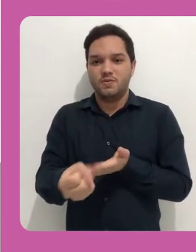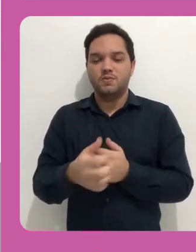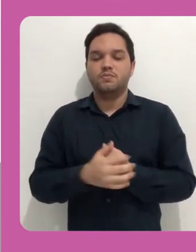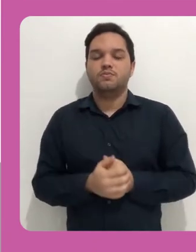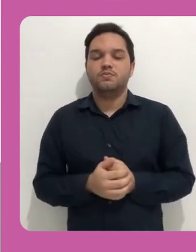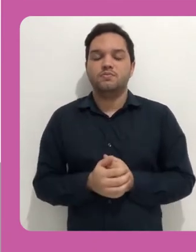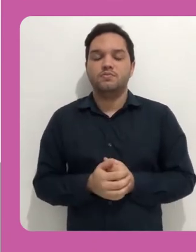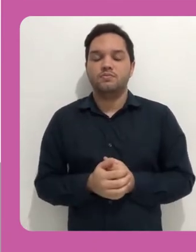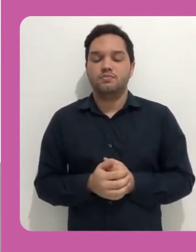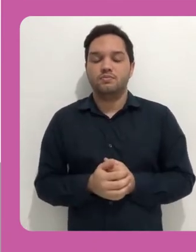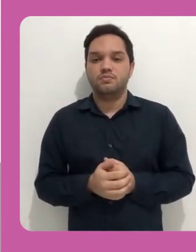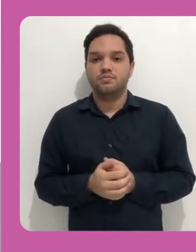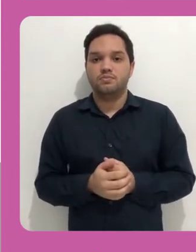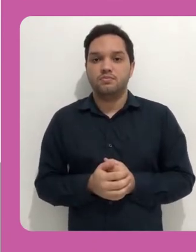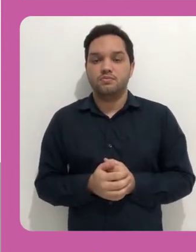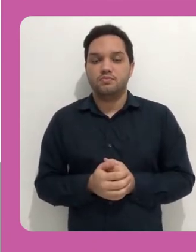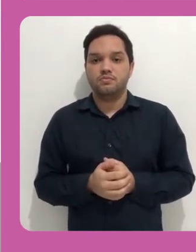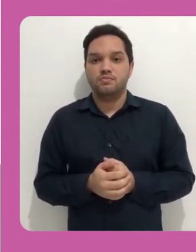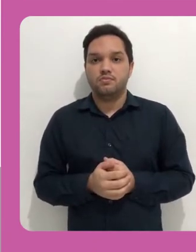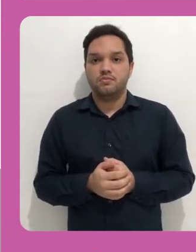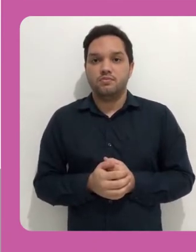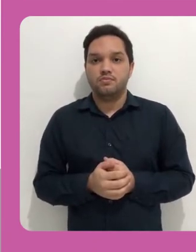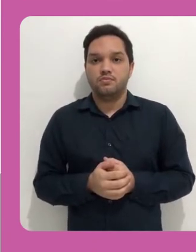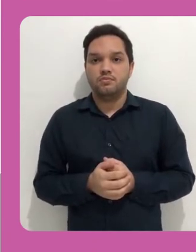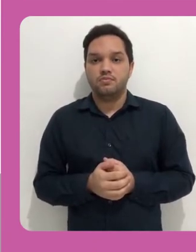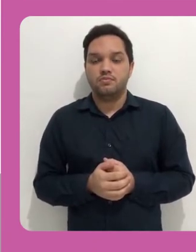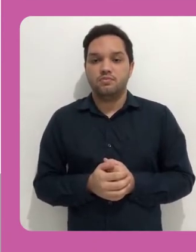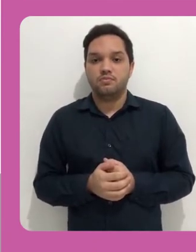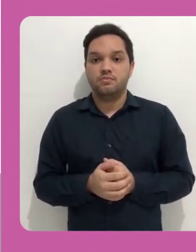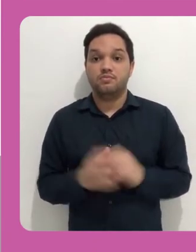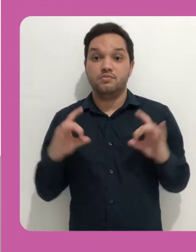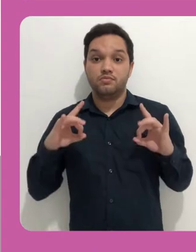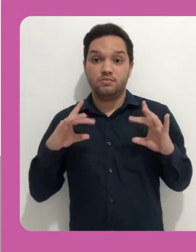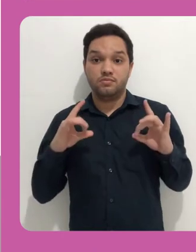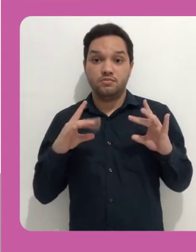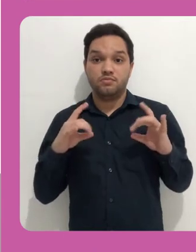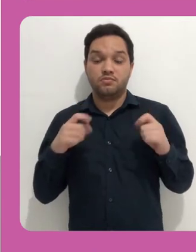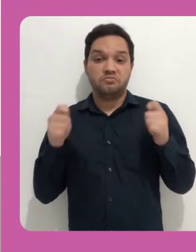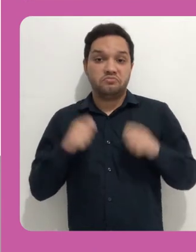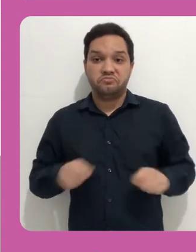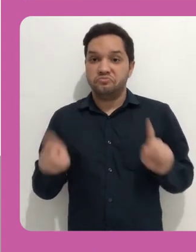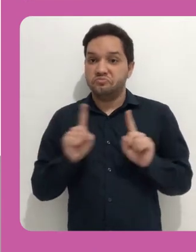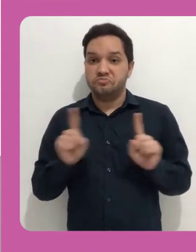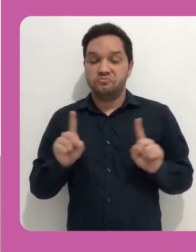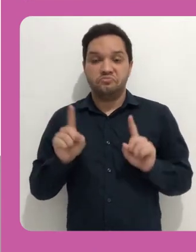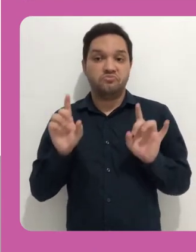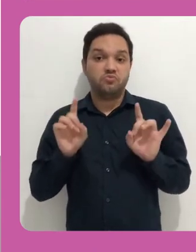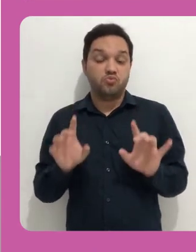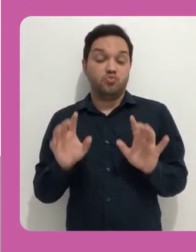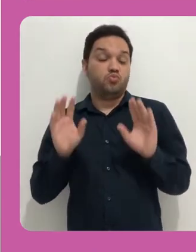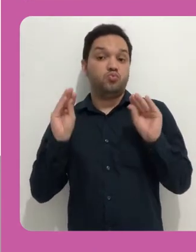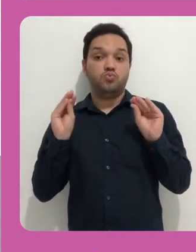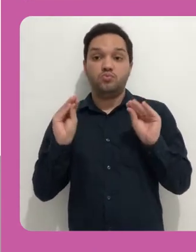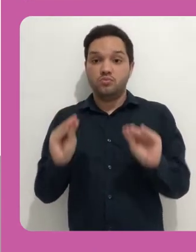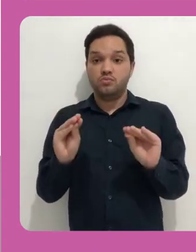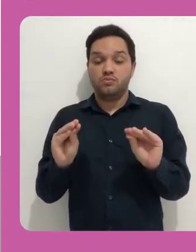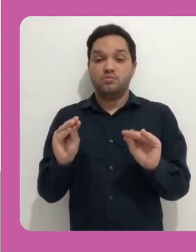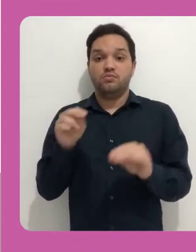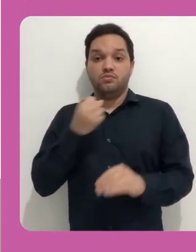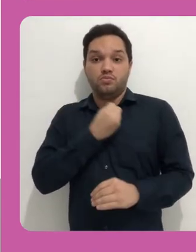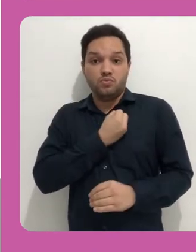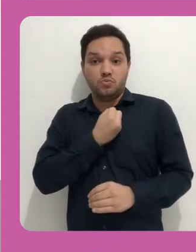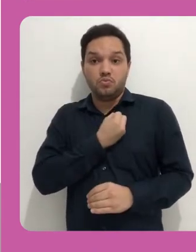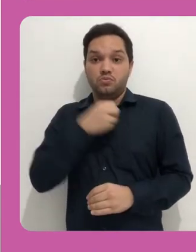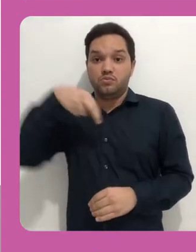E o feedback, também não preciso dar nenhum feedback, eu só quero poder lançar uma nota para o aluno saber